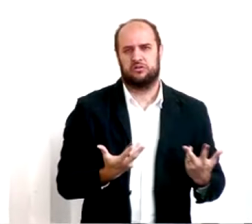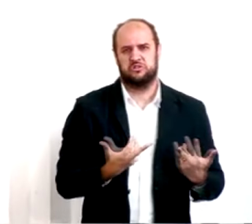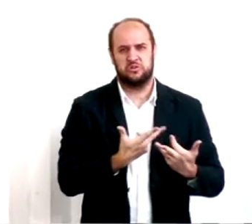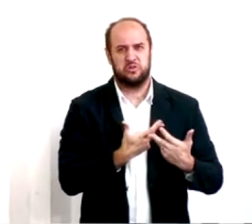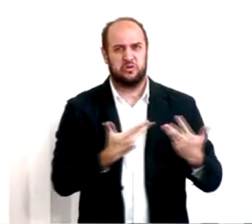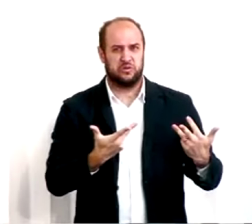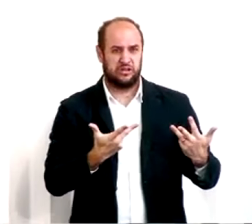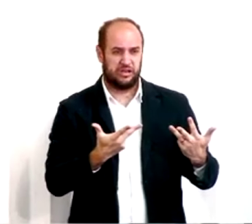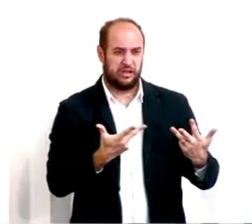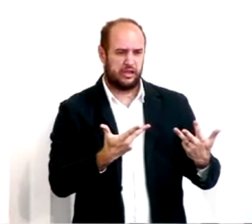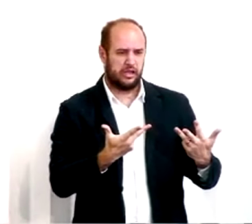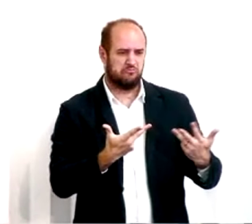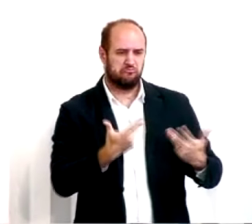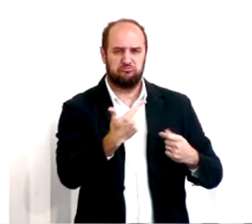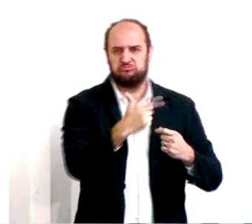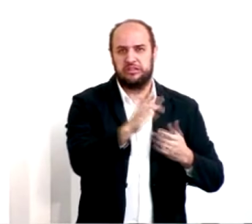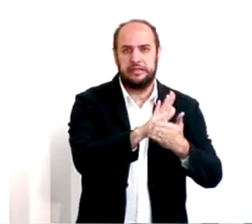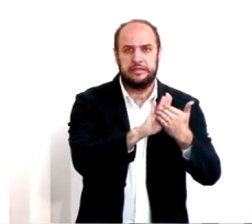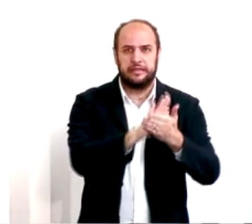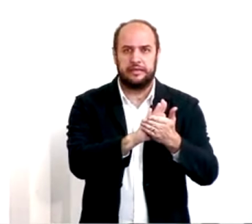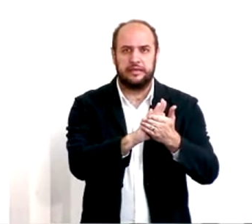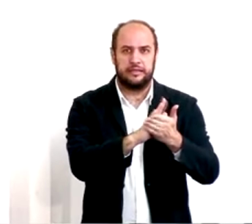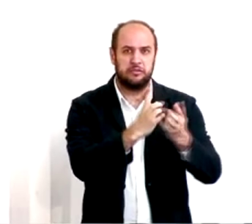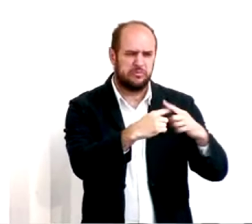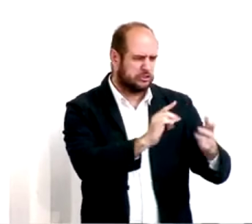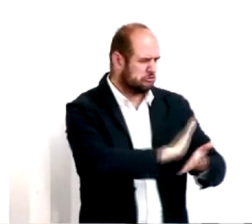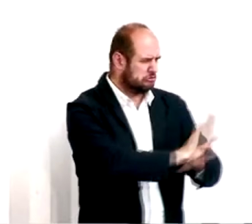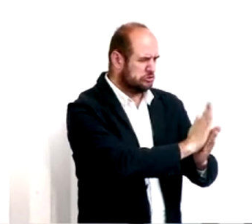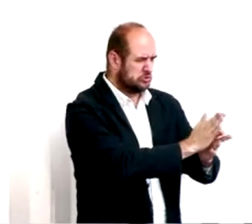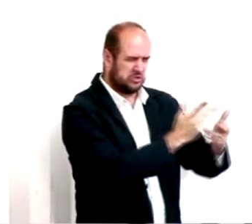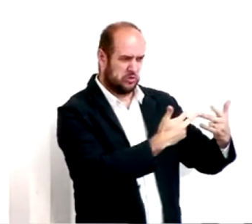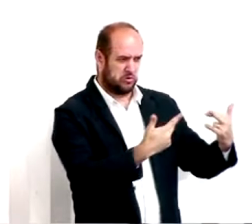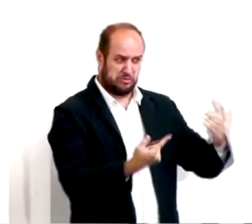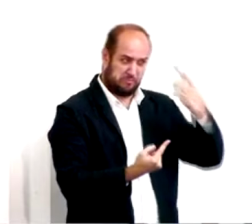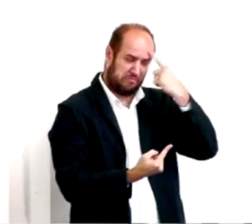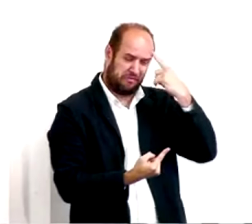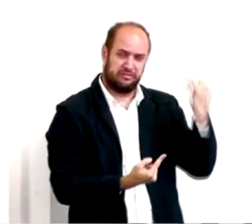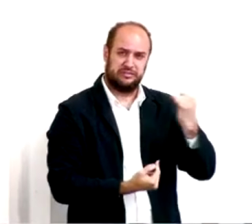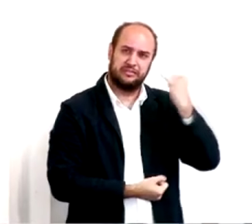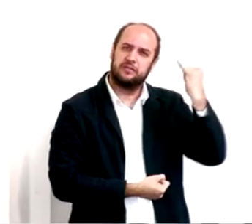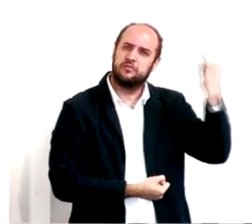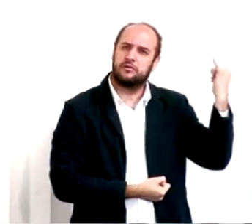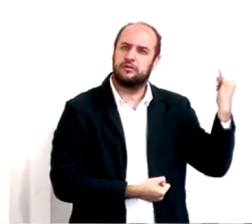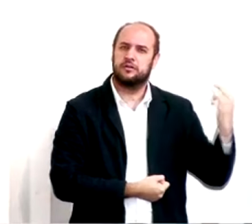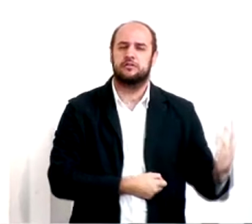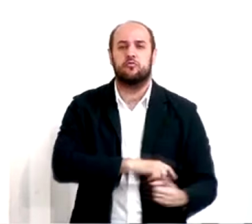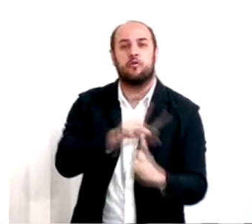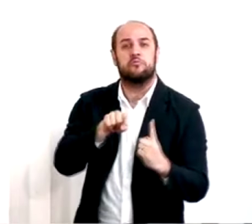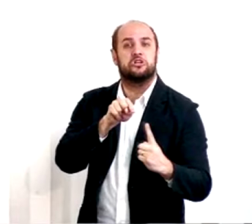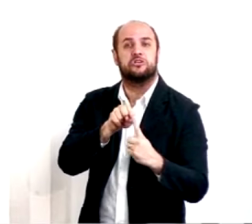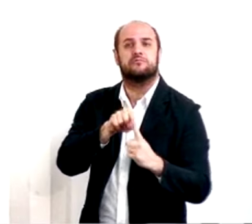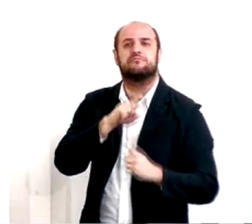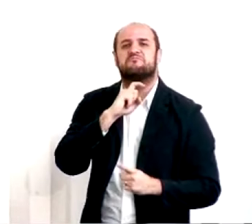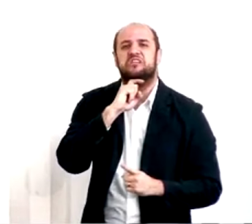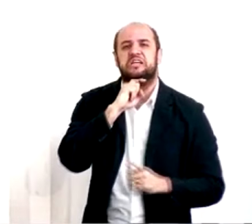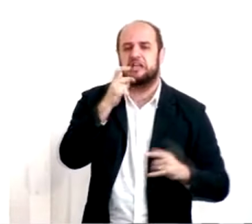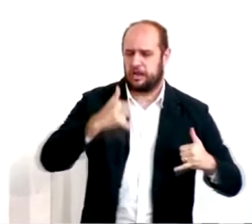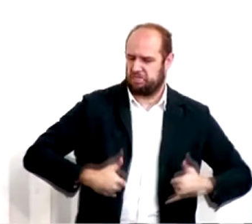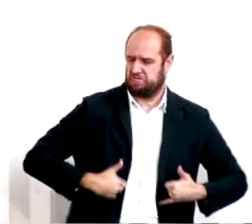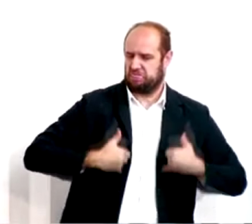para reduzir a nada as que são E aí finaliza a primeira parte é de que ninguém se glorie na presença